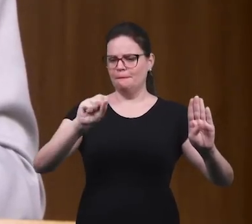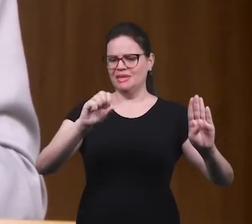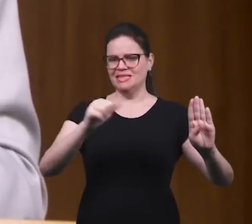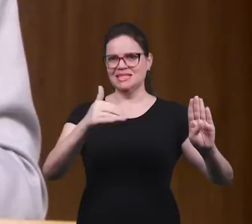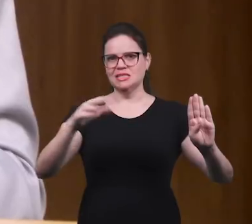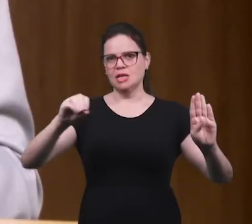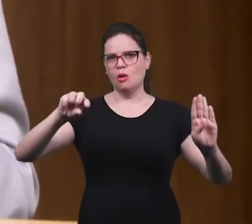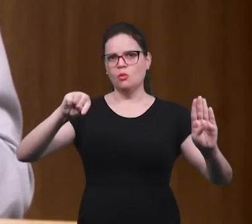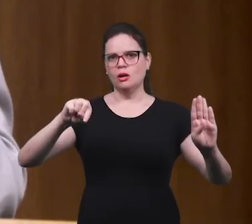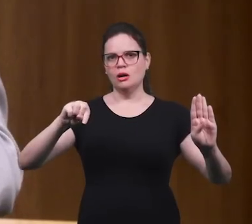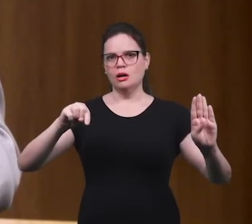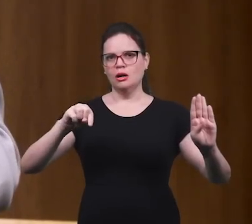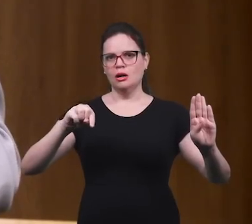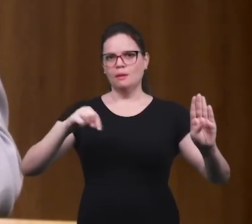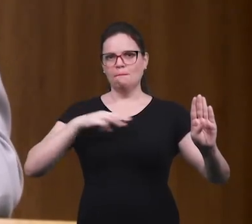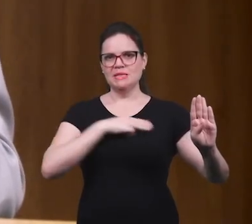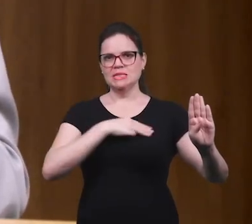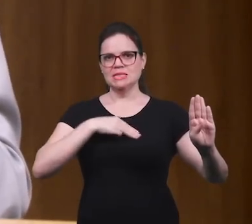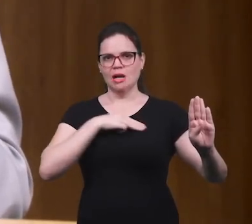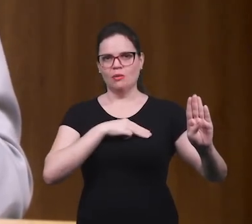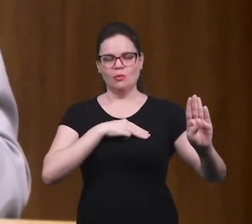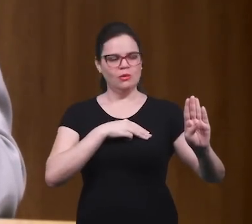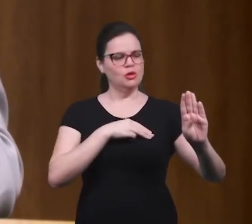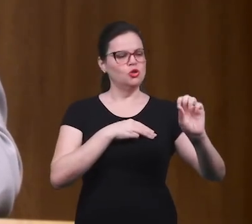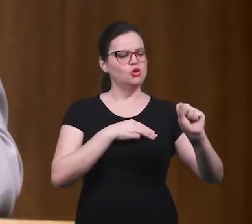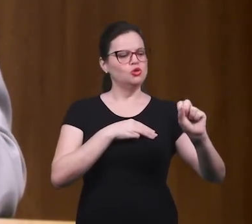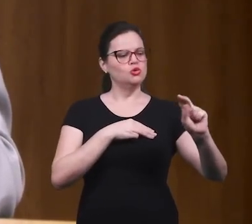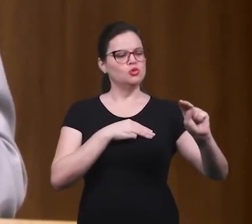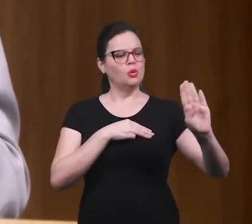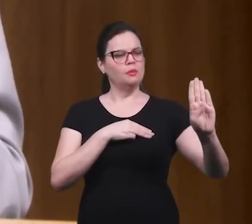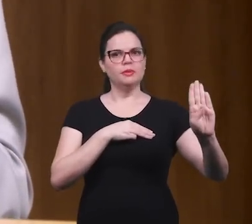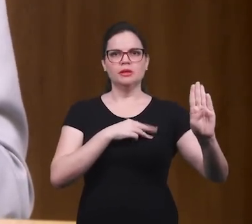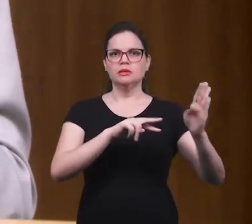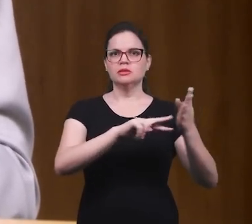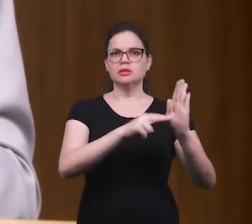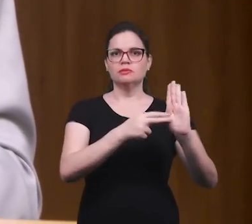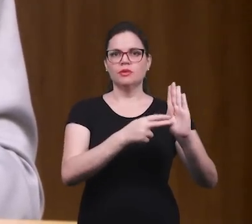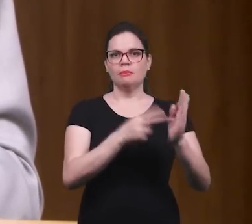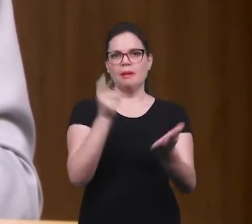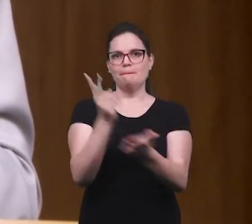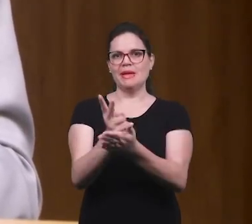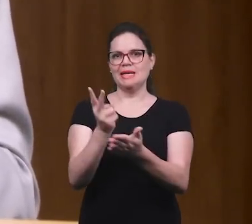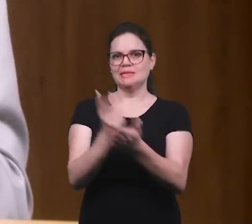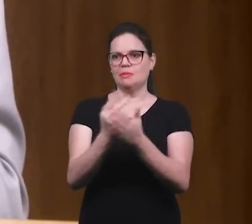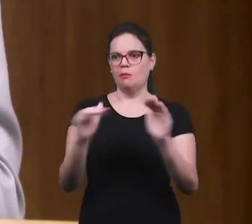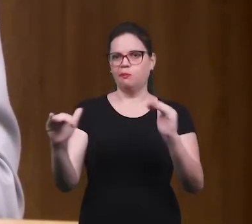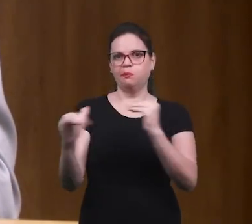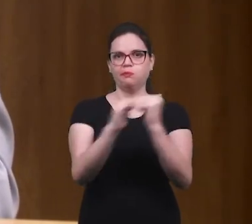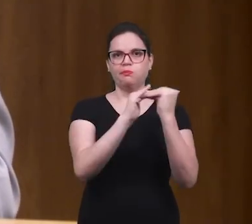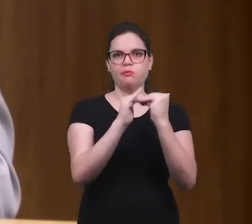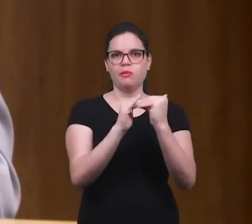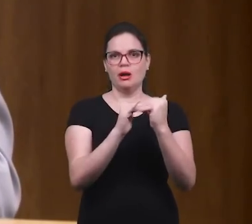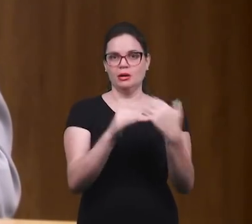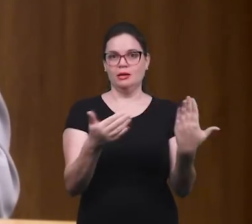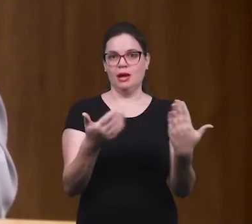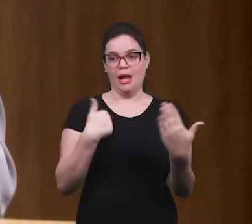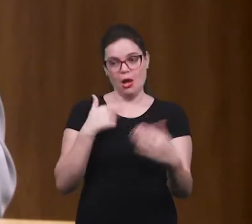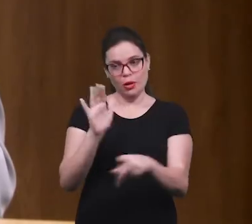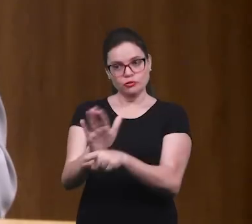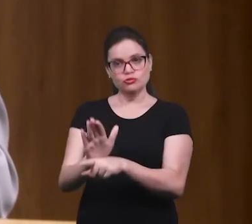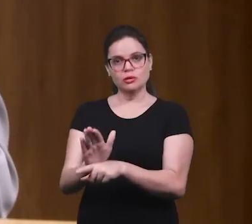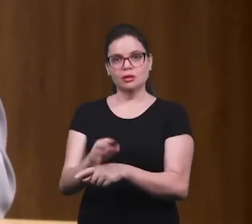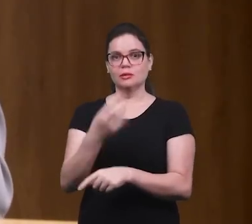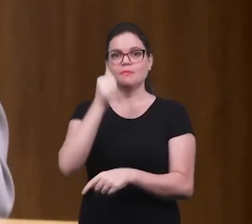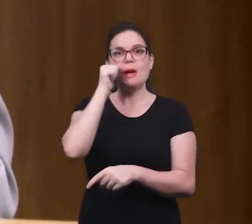dizer? Ajudar na missão. Ter a mesma missão. Então, a mulher ser submissa é ela ajudar o marido na sua